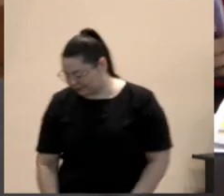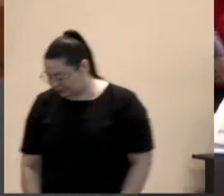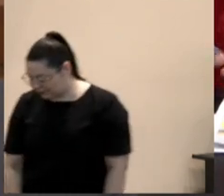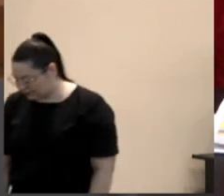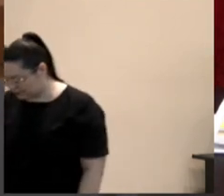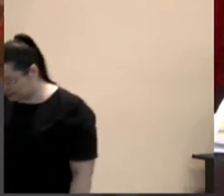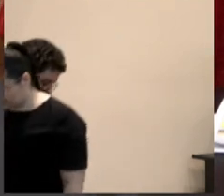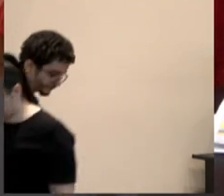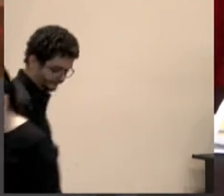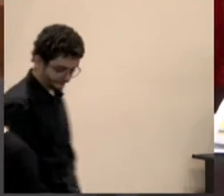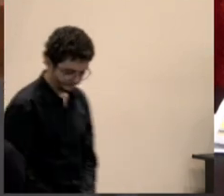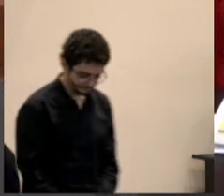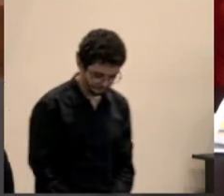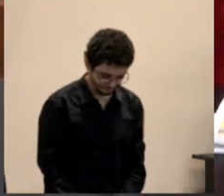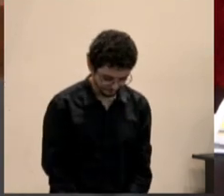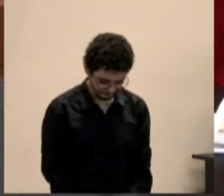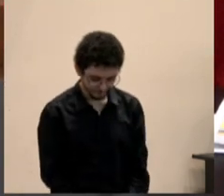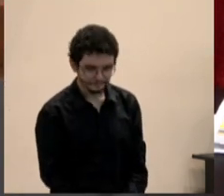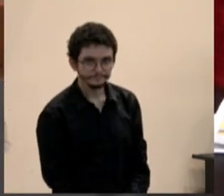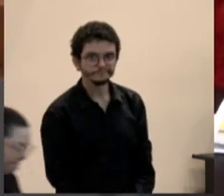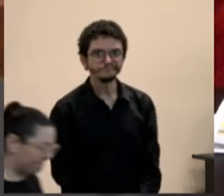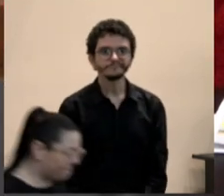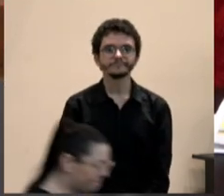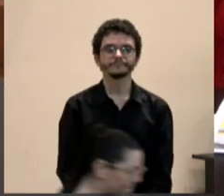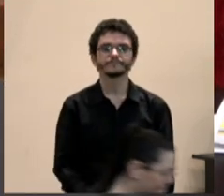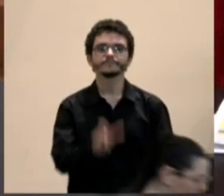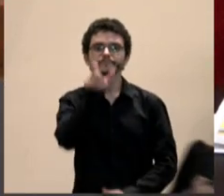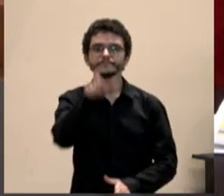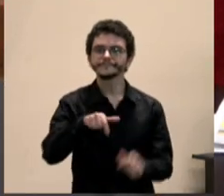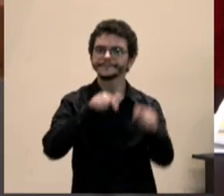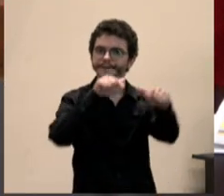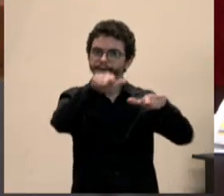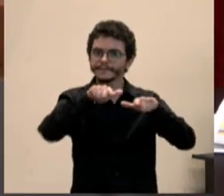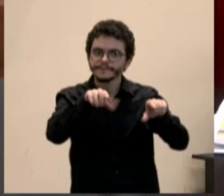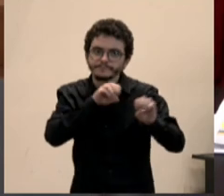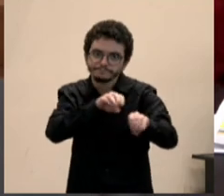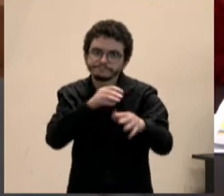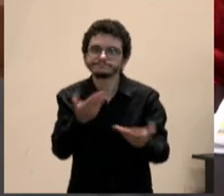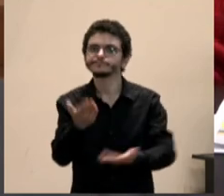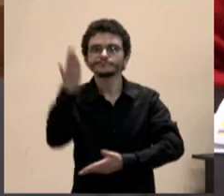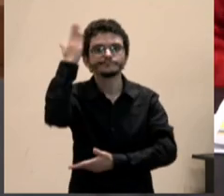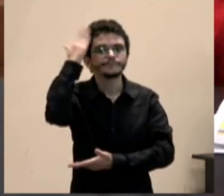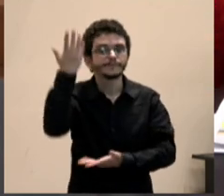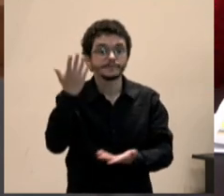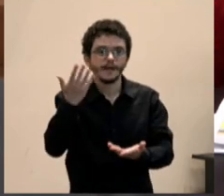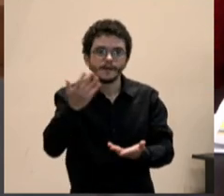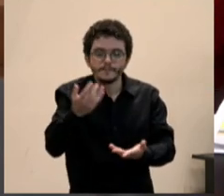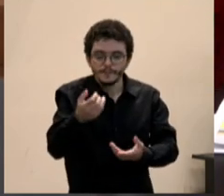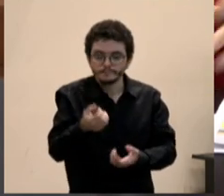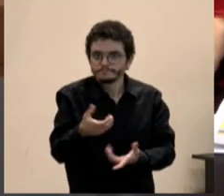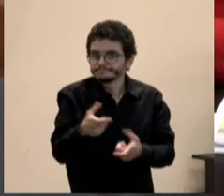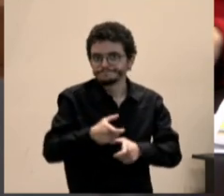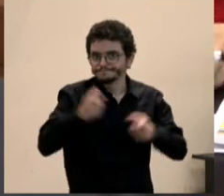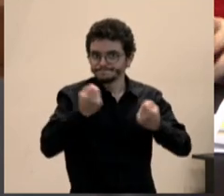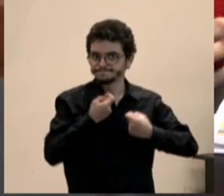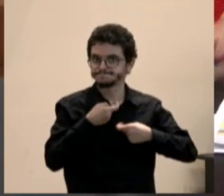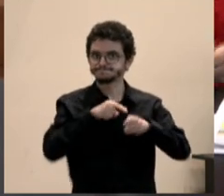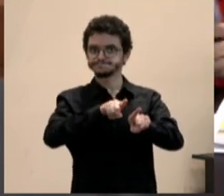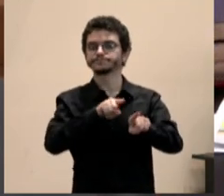Porque quem é trabalhador da educação sabe o quanto é desafiador quando a